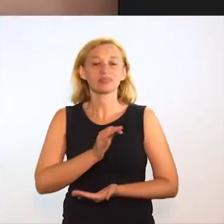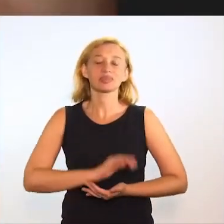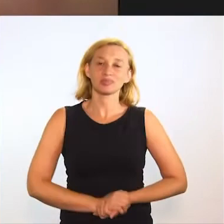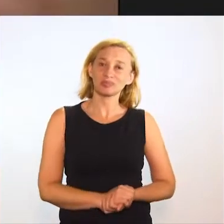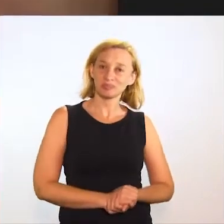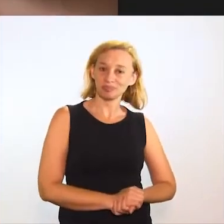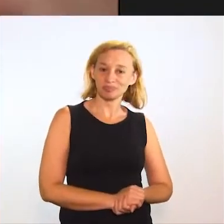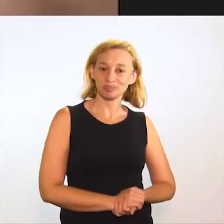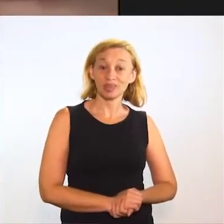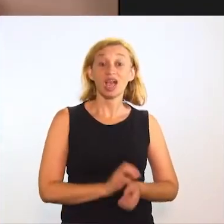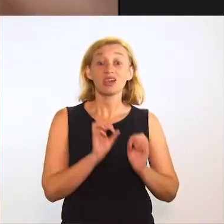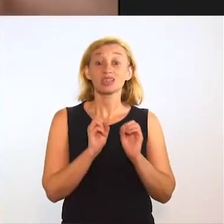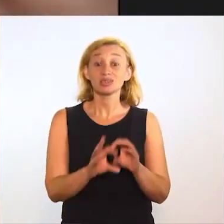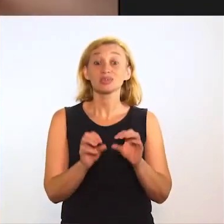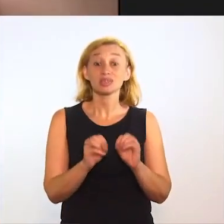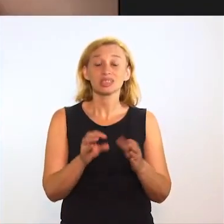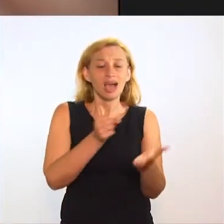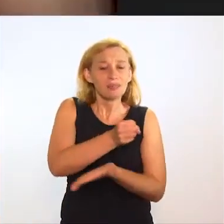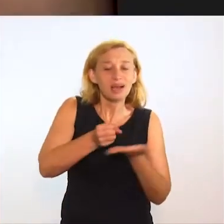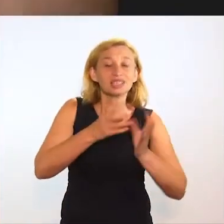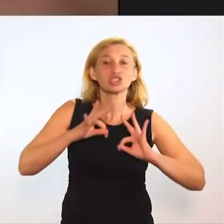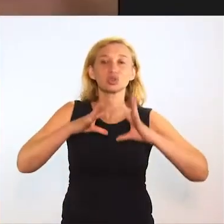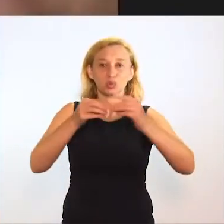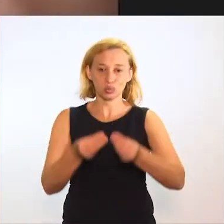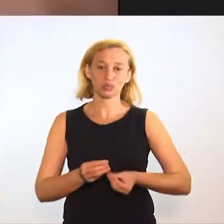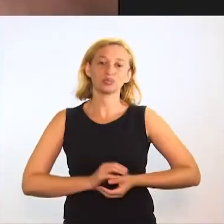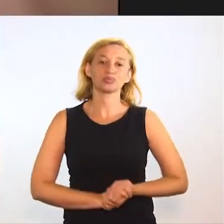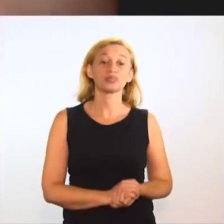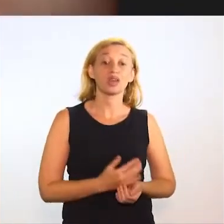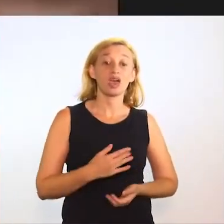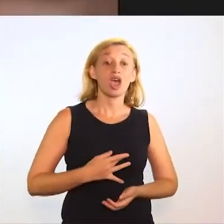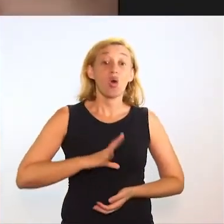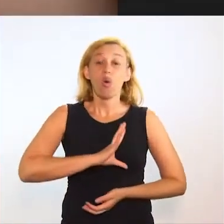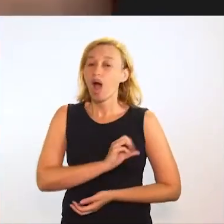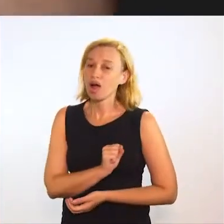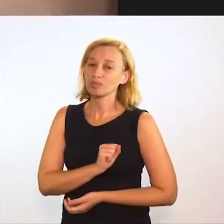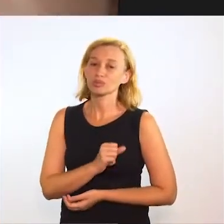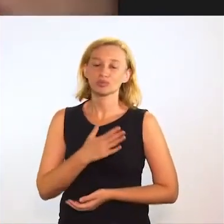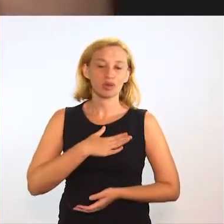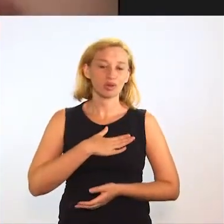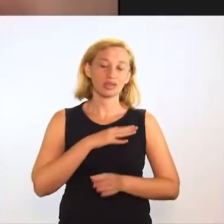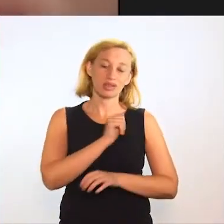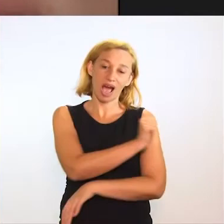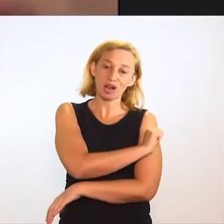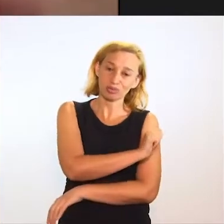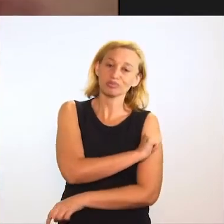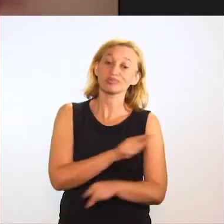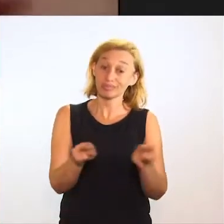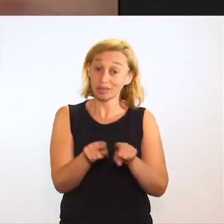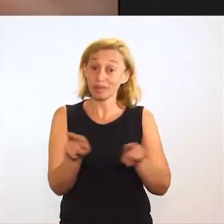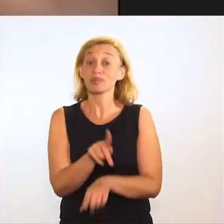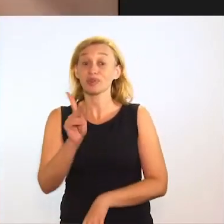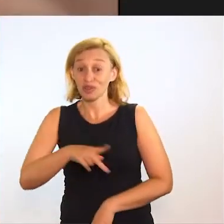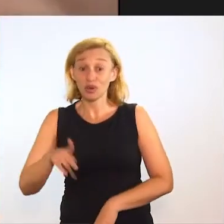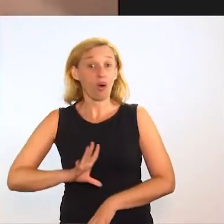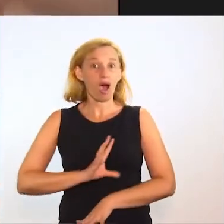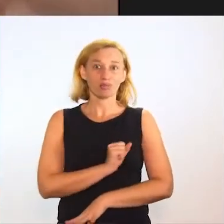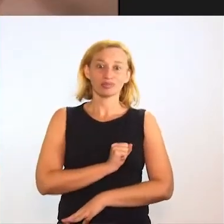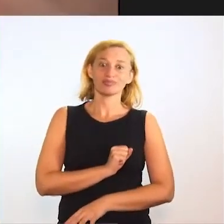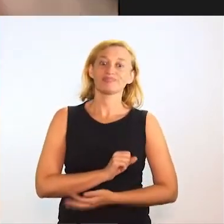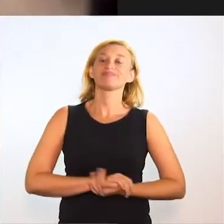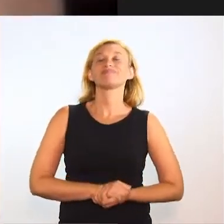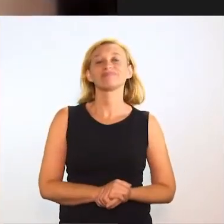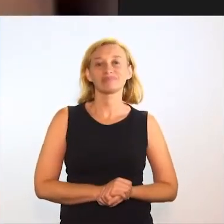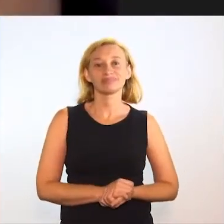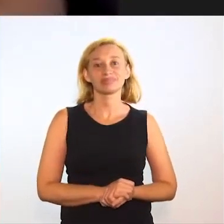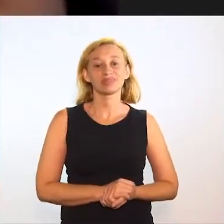acredita piamente nela, tá? A educação é a base de tudo. Eu amo meus alunos, eu amo meus